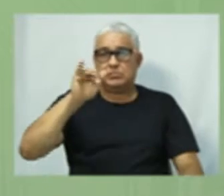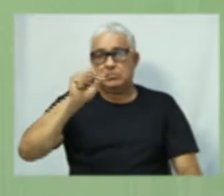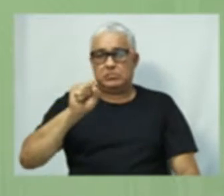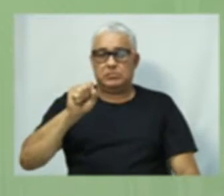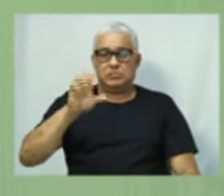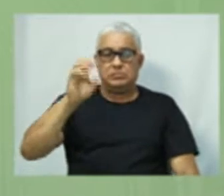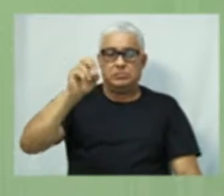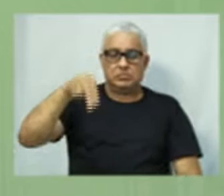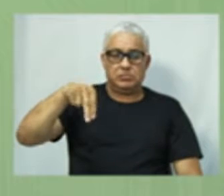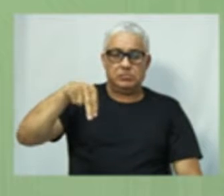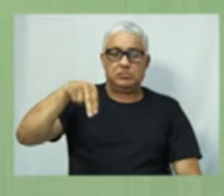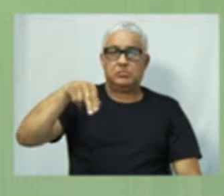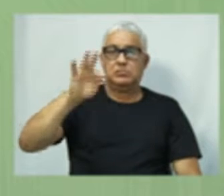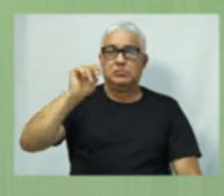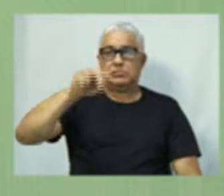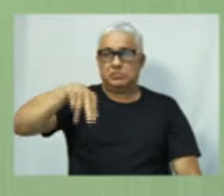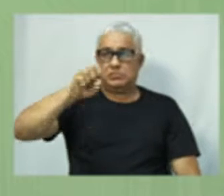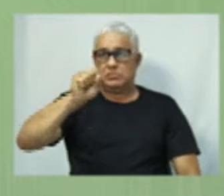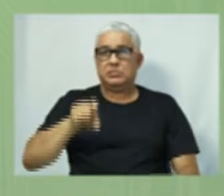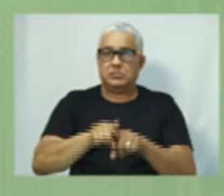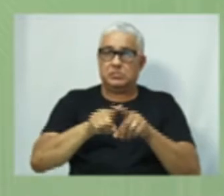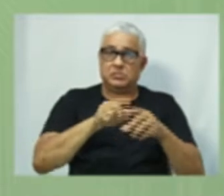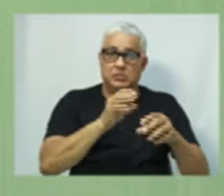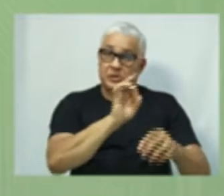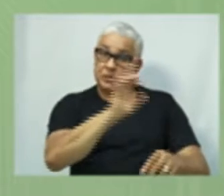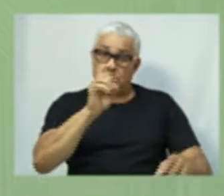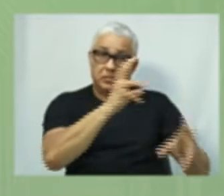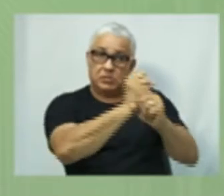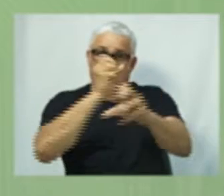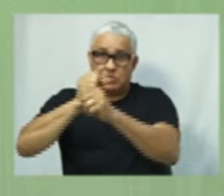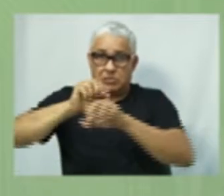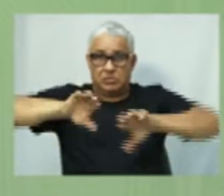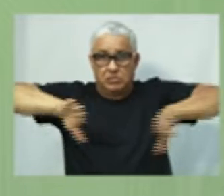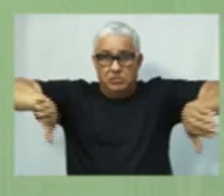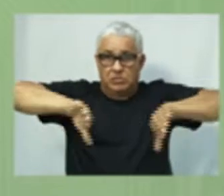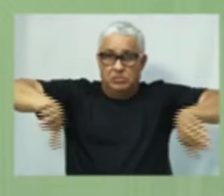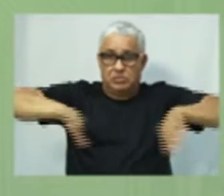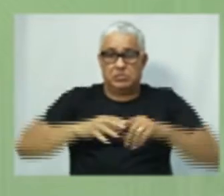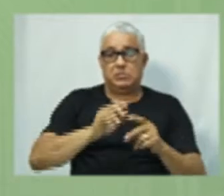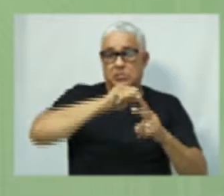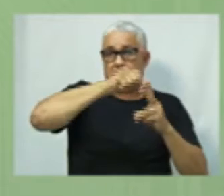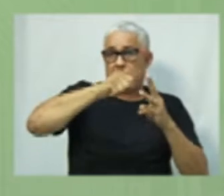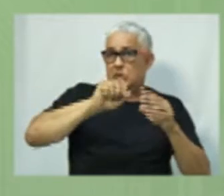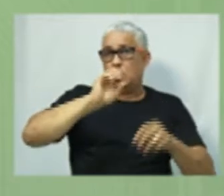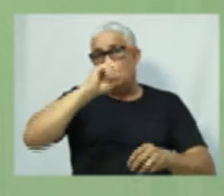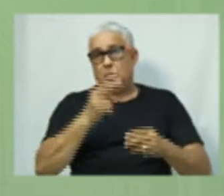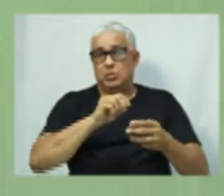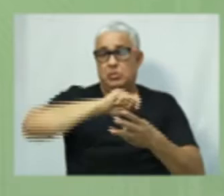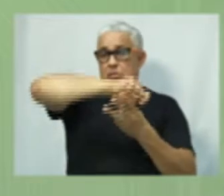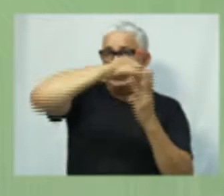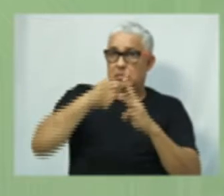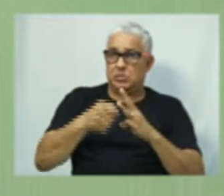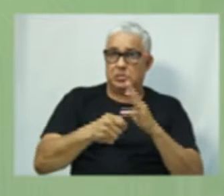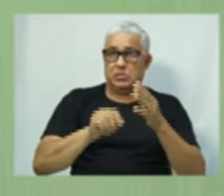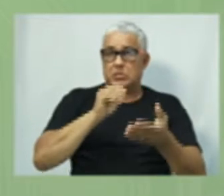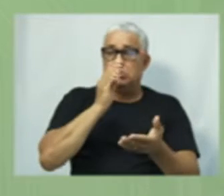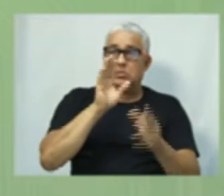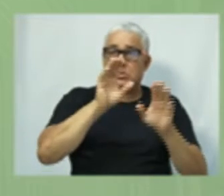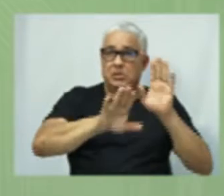é calculado separadamente, a cada mês ou trimestre, de acordo com a periodicidade de cada